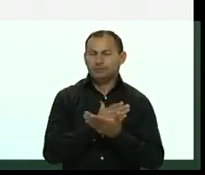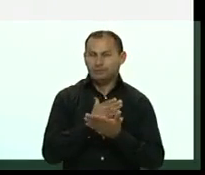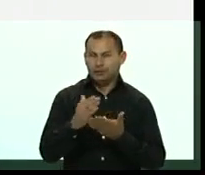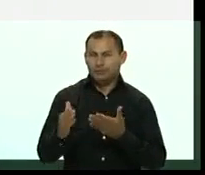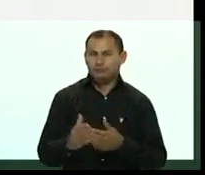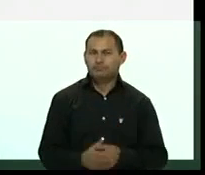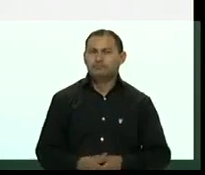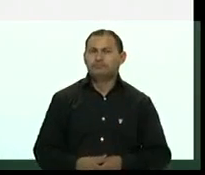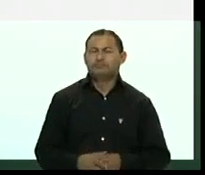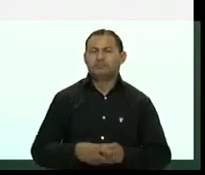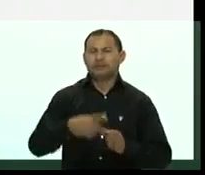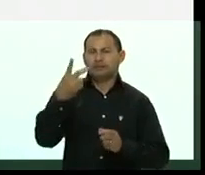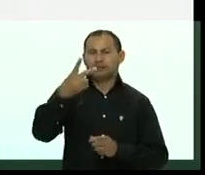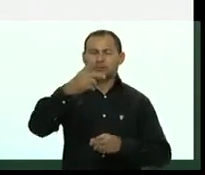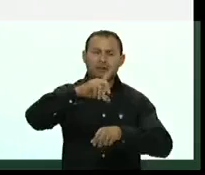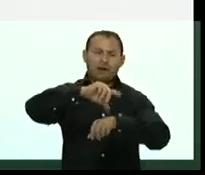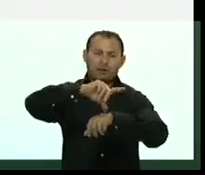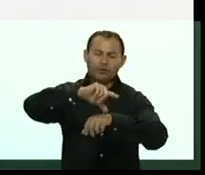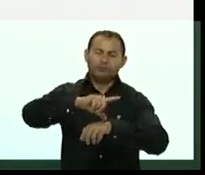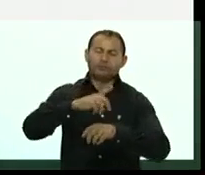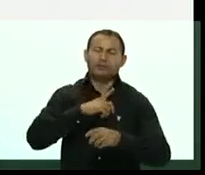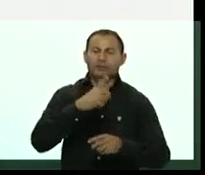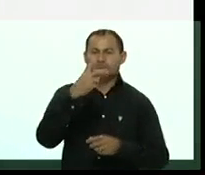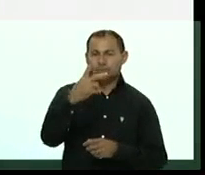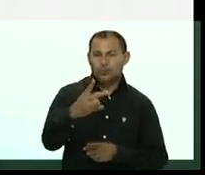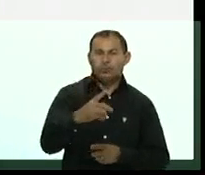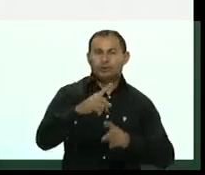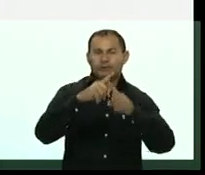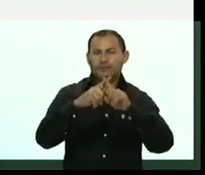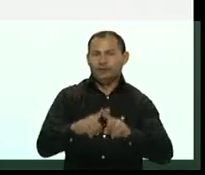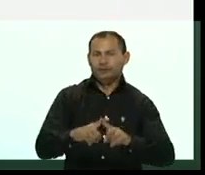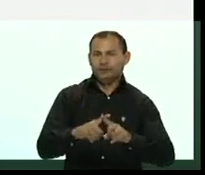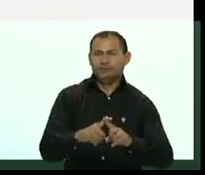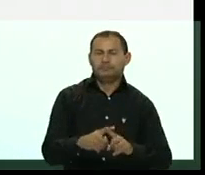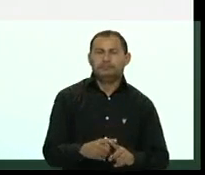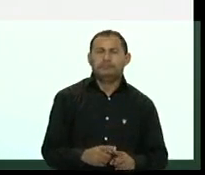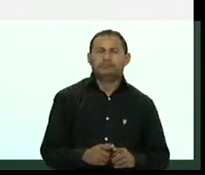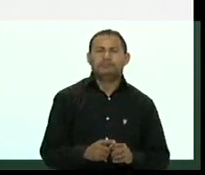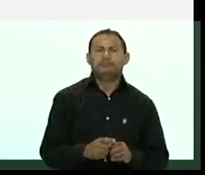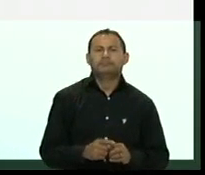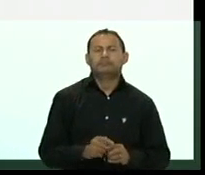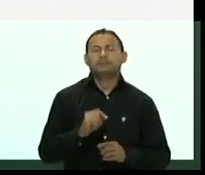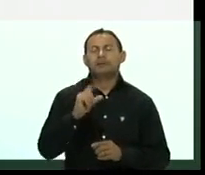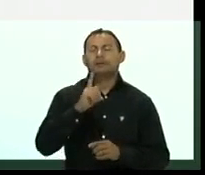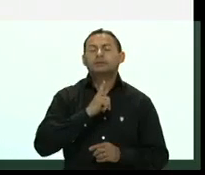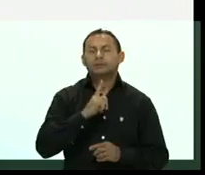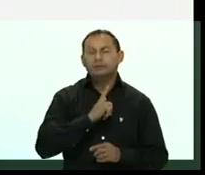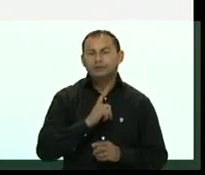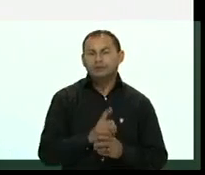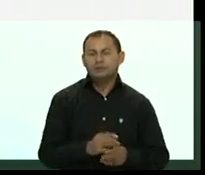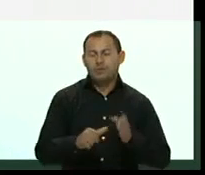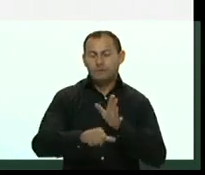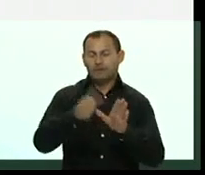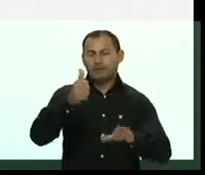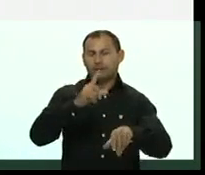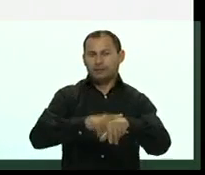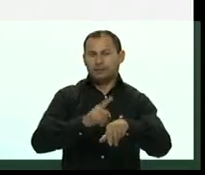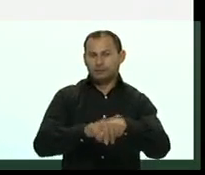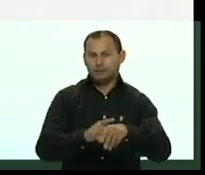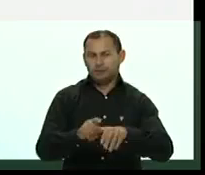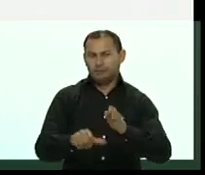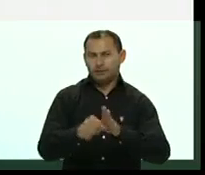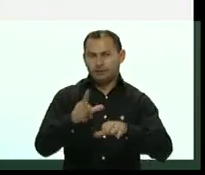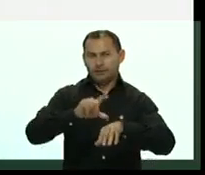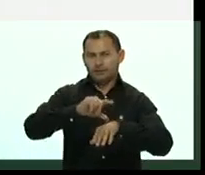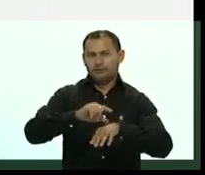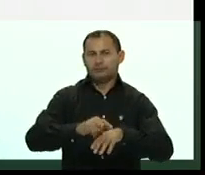inicial. Na segunda hora, eu vou ter 2 vezes o que eu tinha no primeiro tempo, na primeira hora,